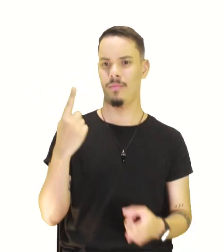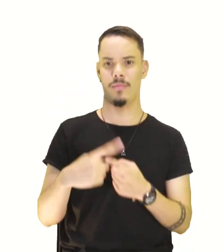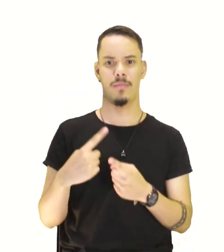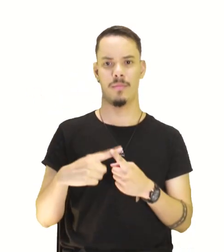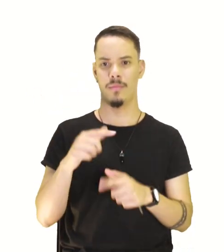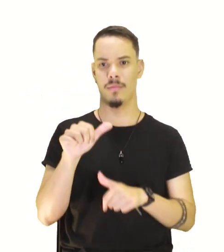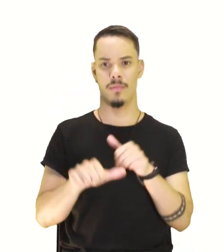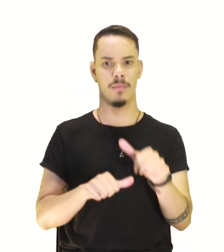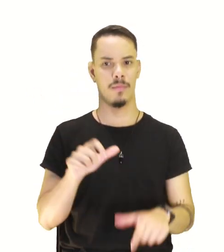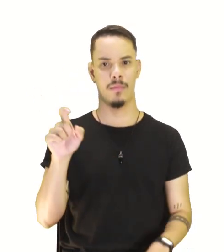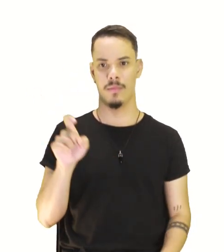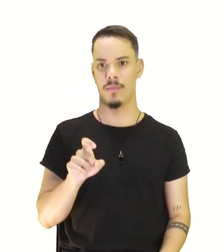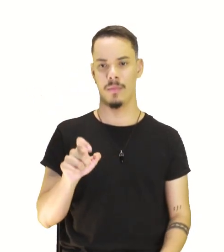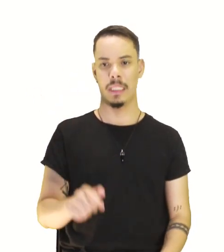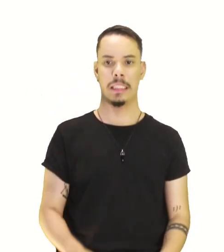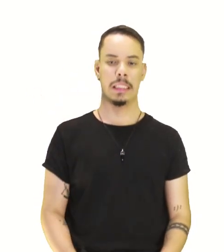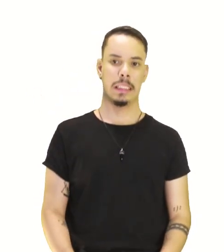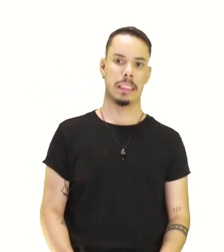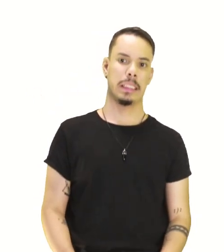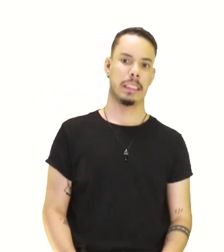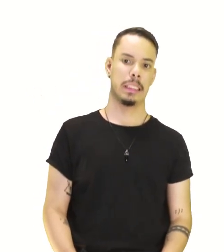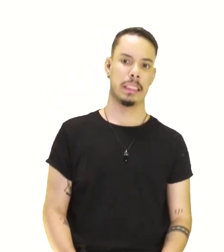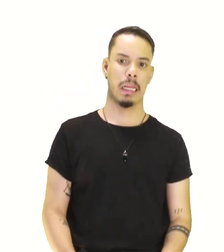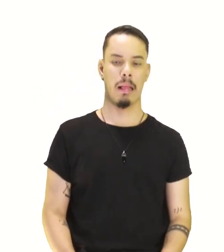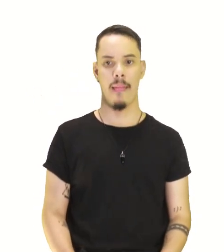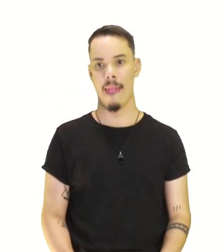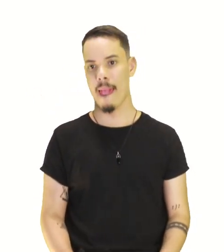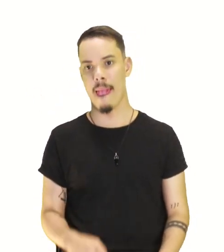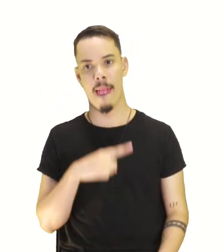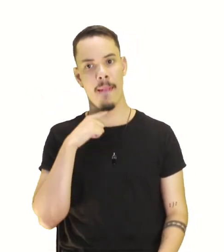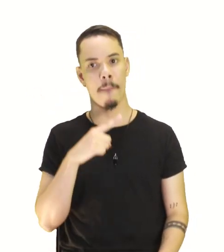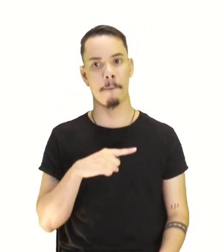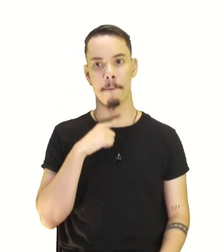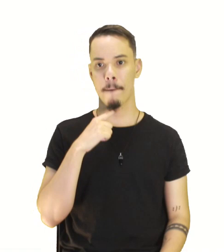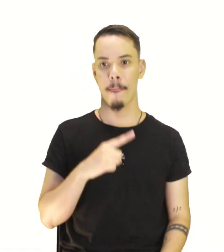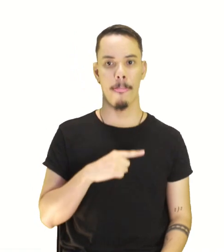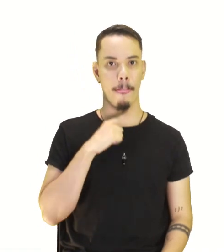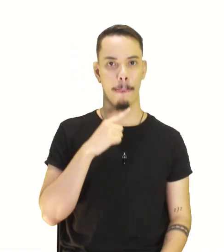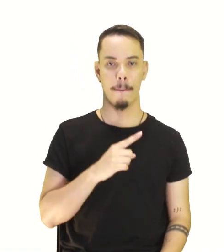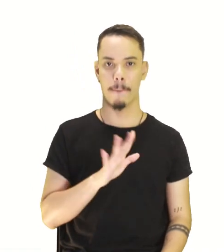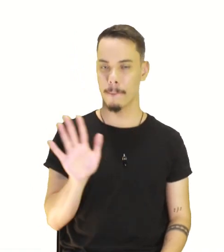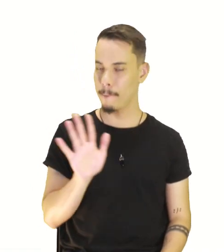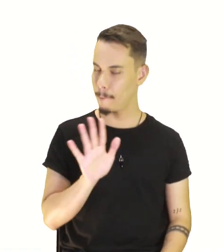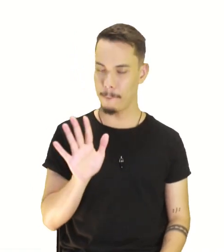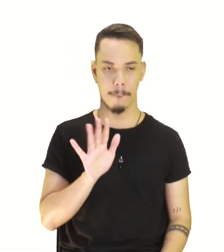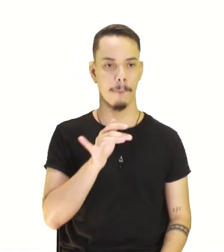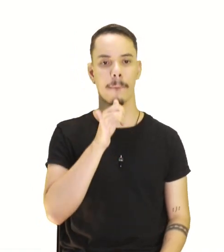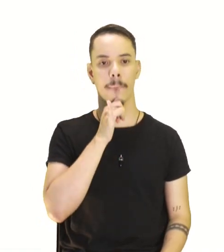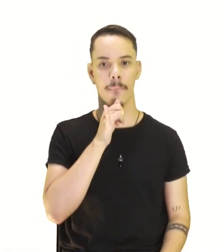trocou no lugar do X. Eu já olhei direto para lá, já vou pular. Não, vamos para outro exemplo.